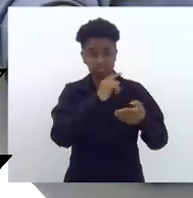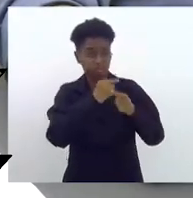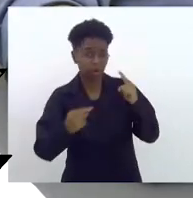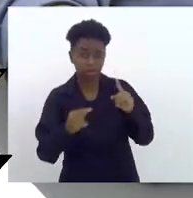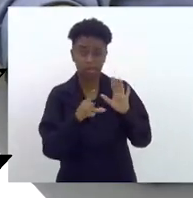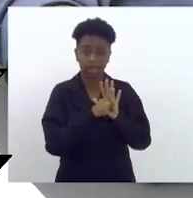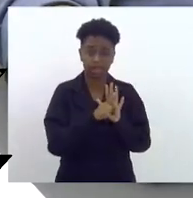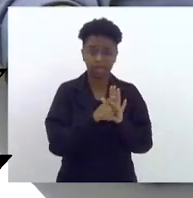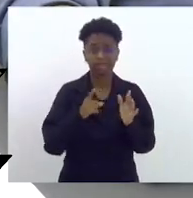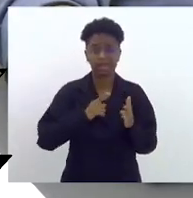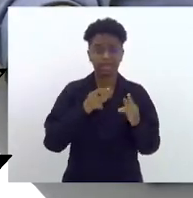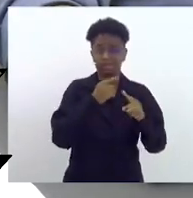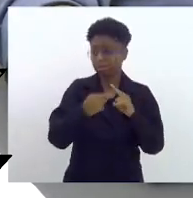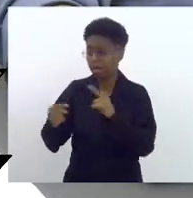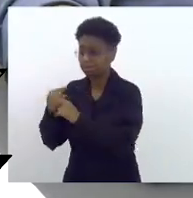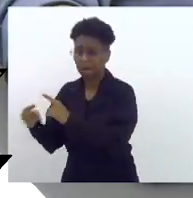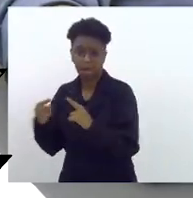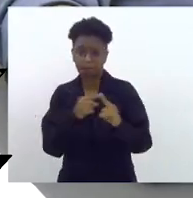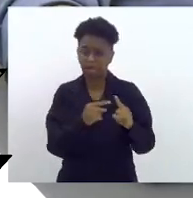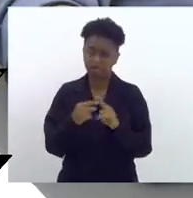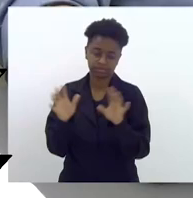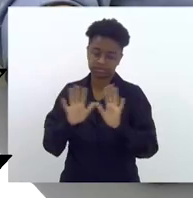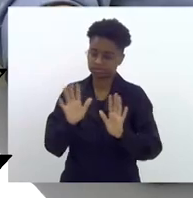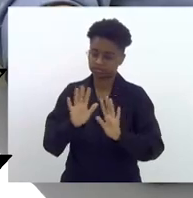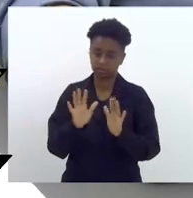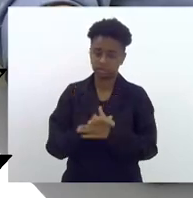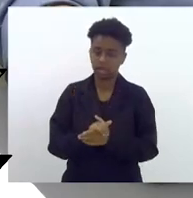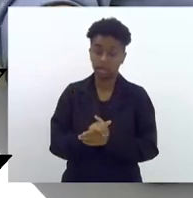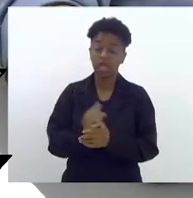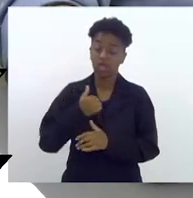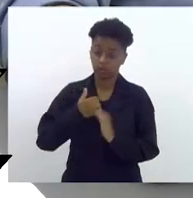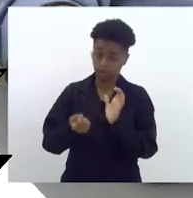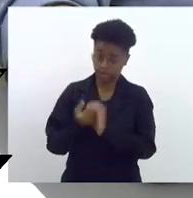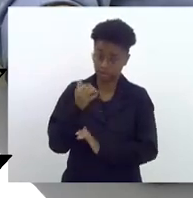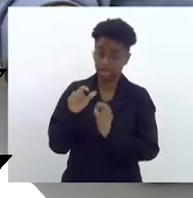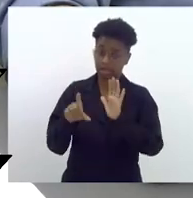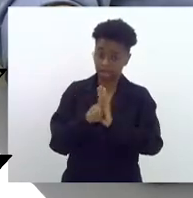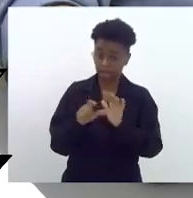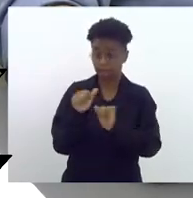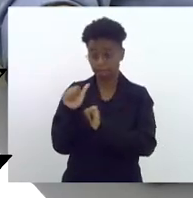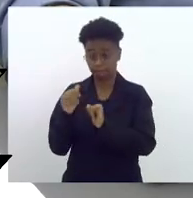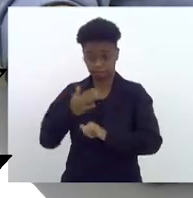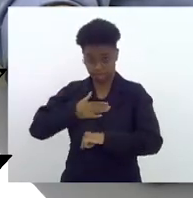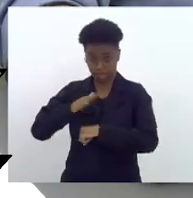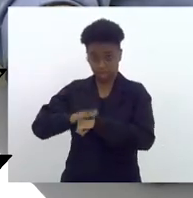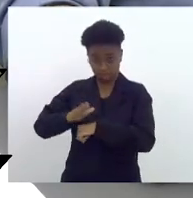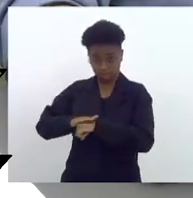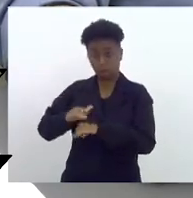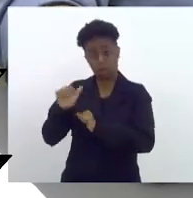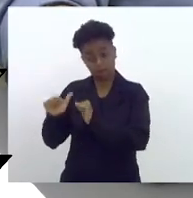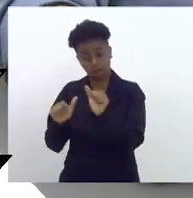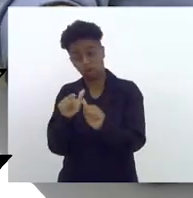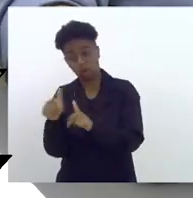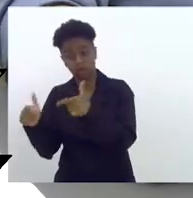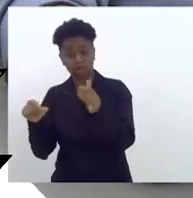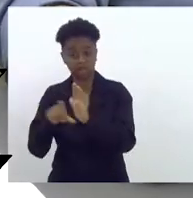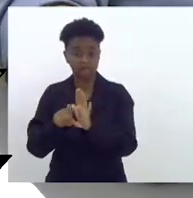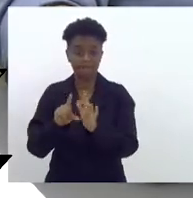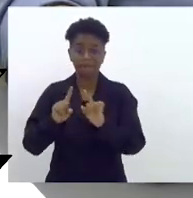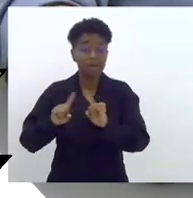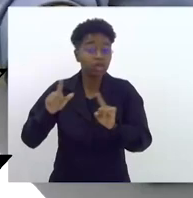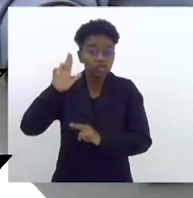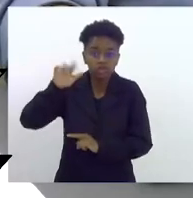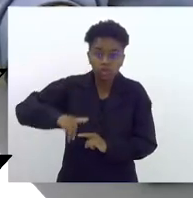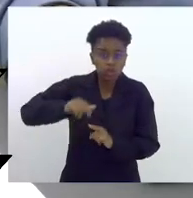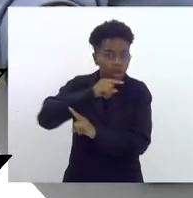revogados para cá para lá eu tive o cuidado até fiz leis modificando leis minhas próprias e de outros mas nunca